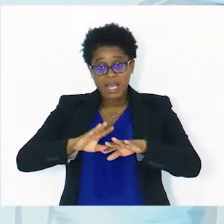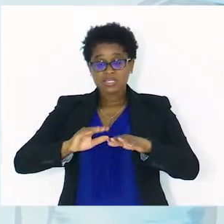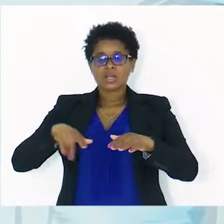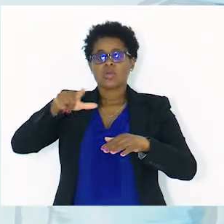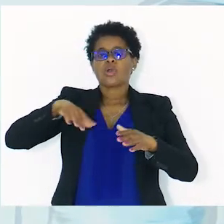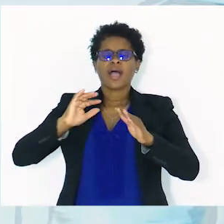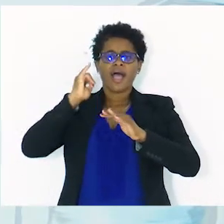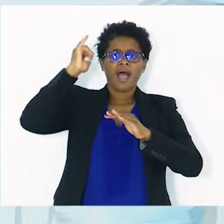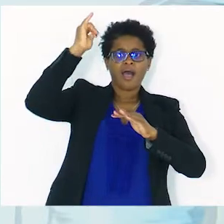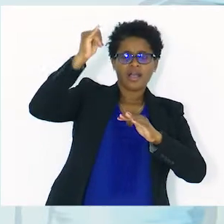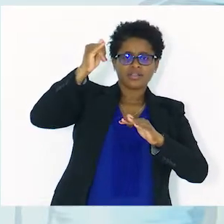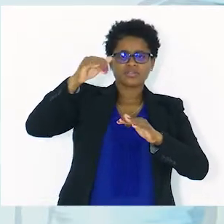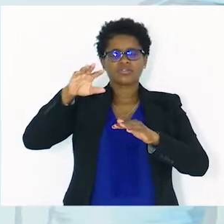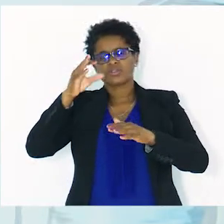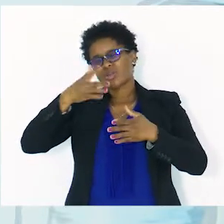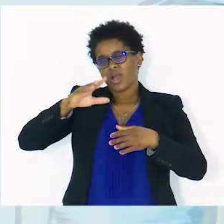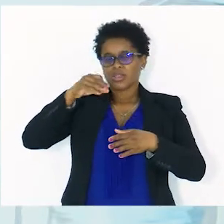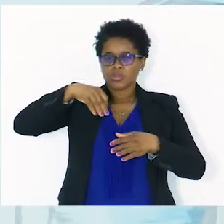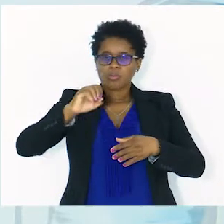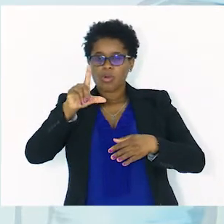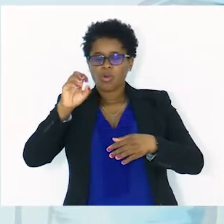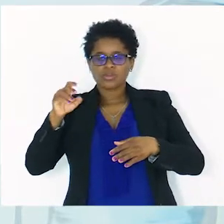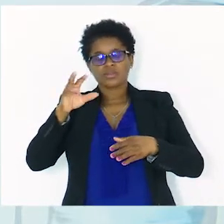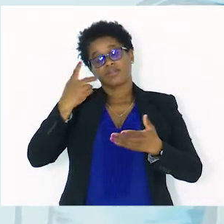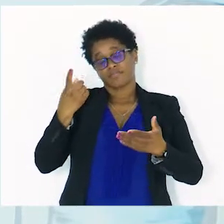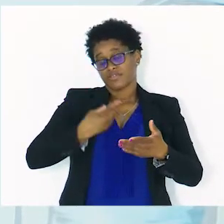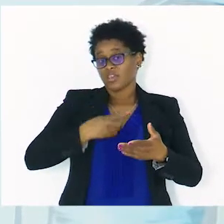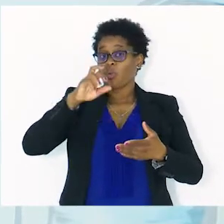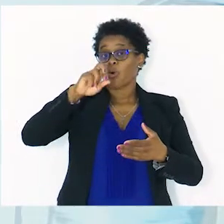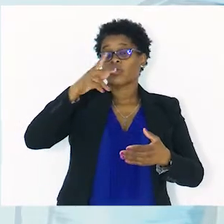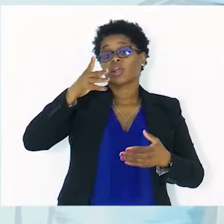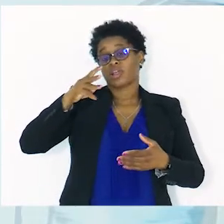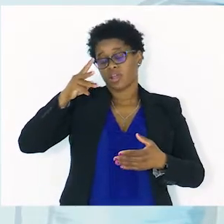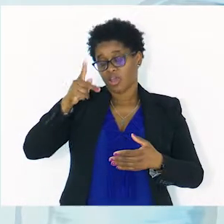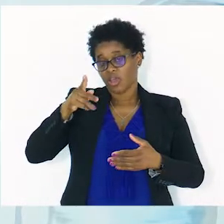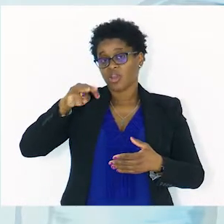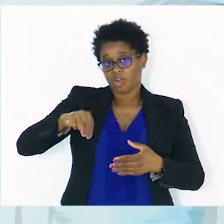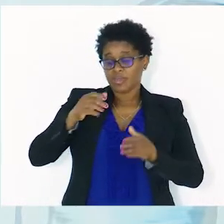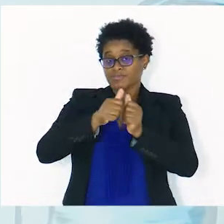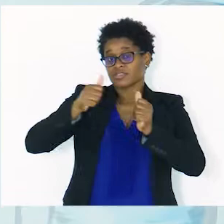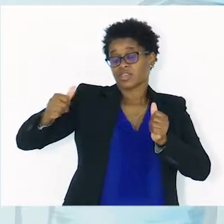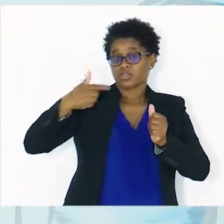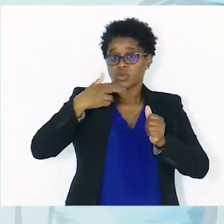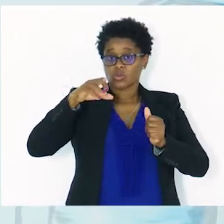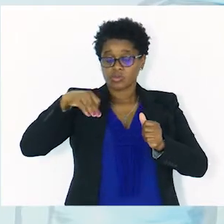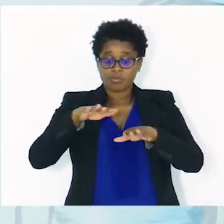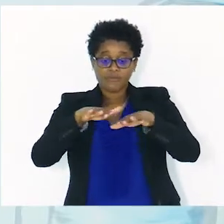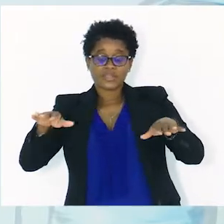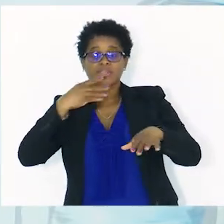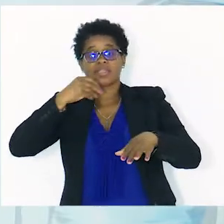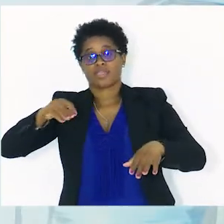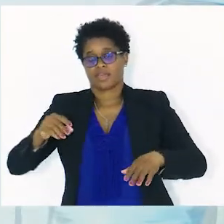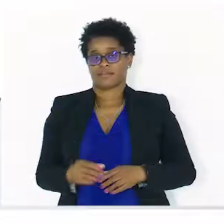dos polos, chega a ser 8 km. Isto é a distância da troposfera com a superfície da Terra.